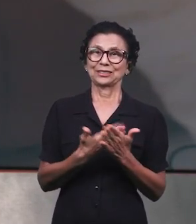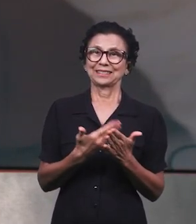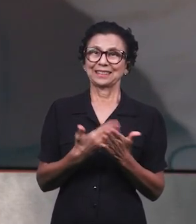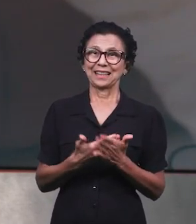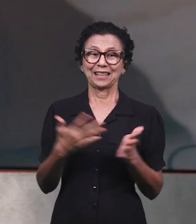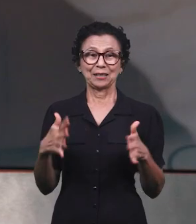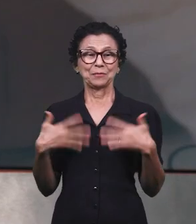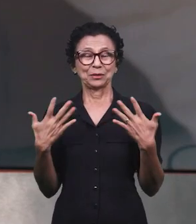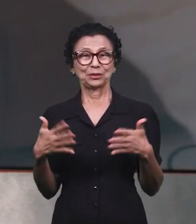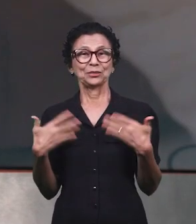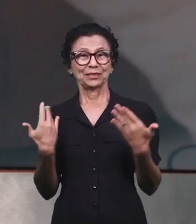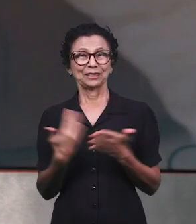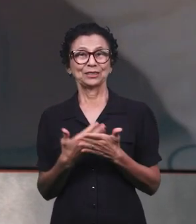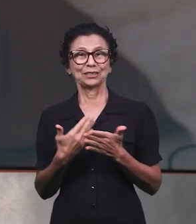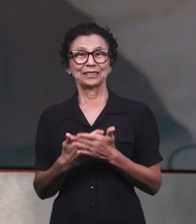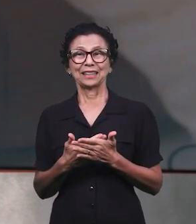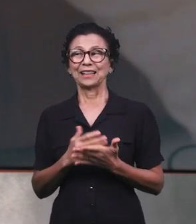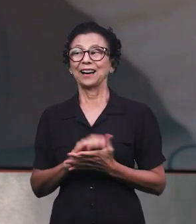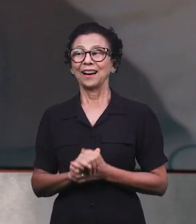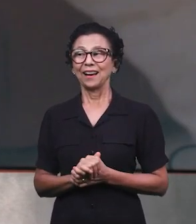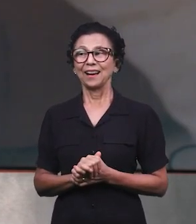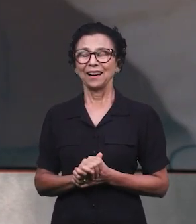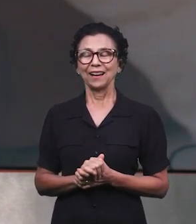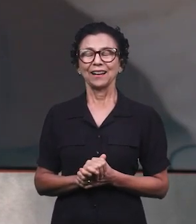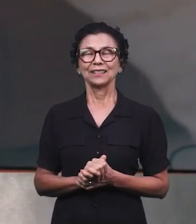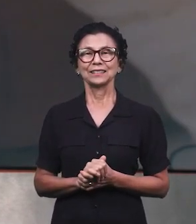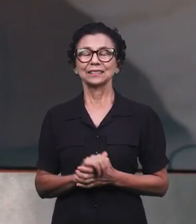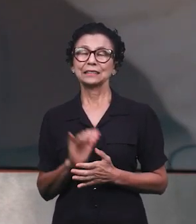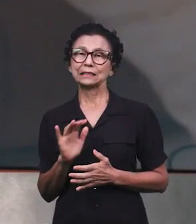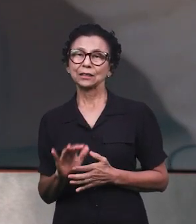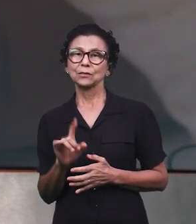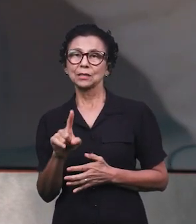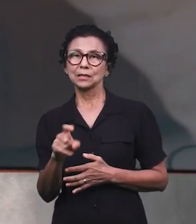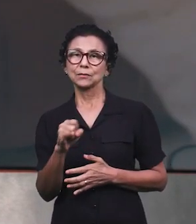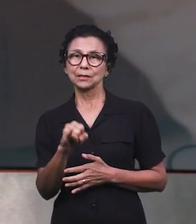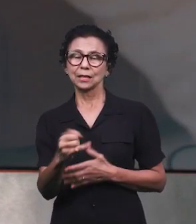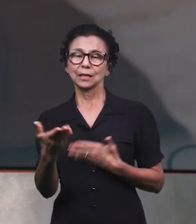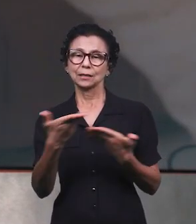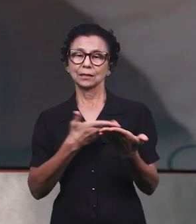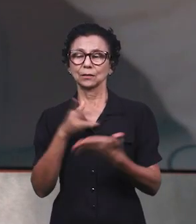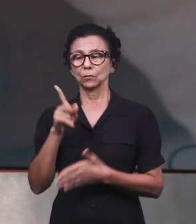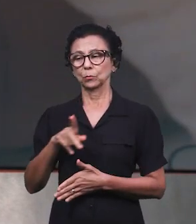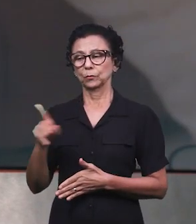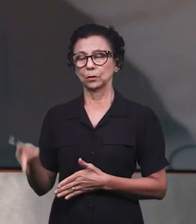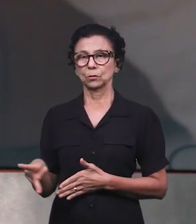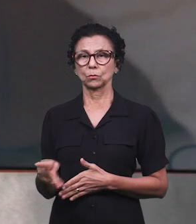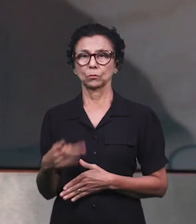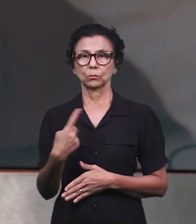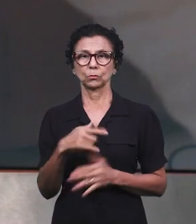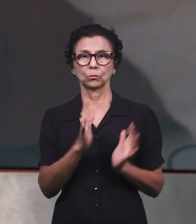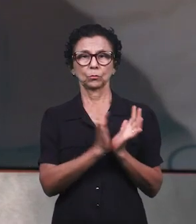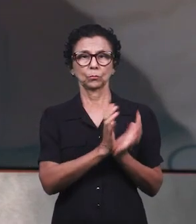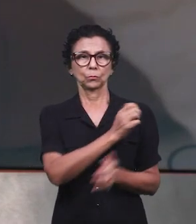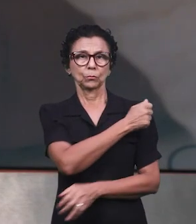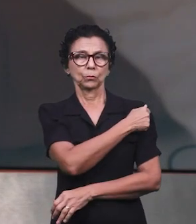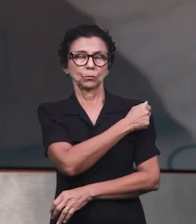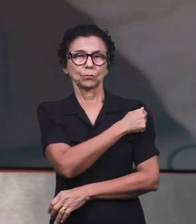Te motivar a estudar um pouco a mais, conforme você tem essa interação aí com o professor e com outros alunos, tá